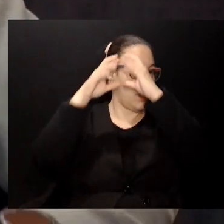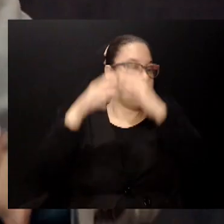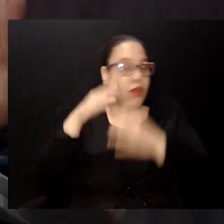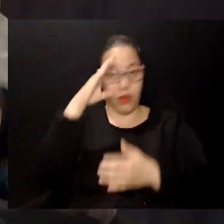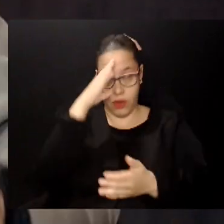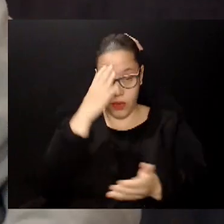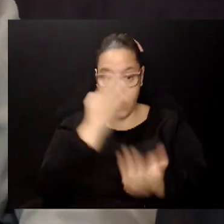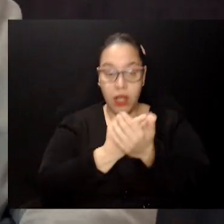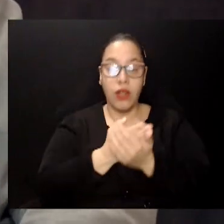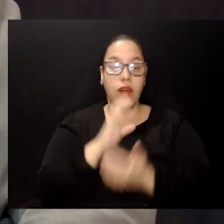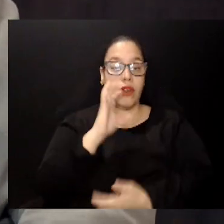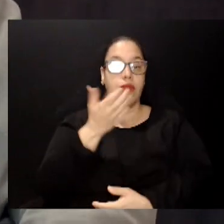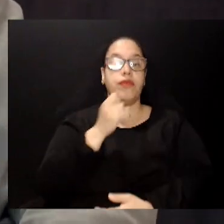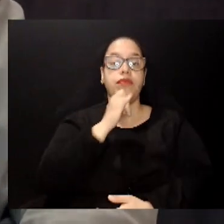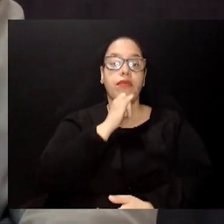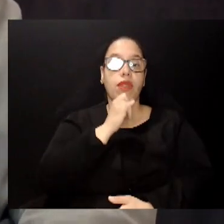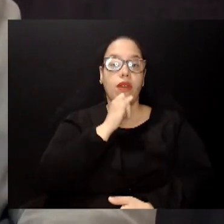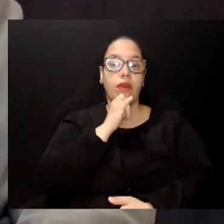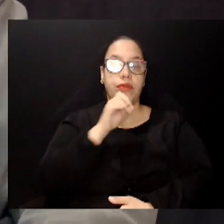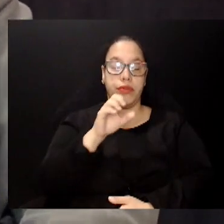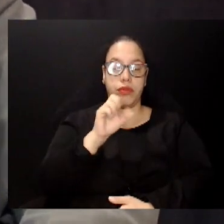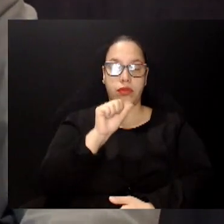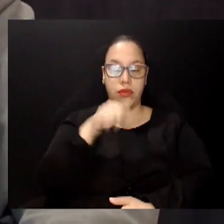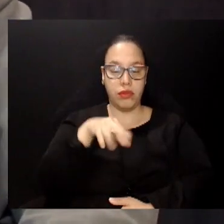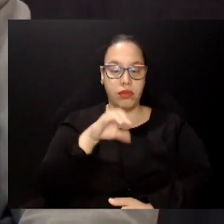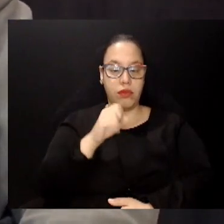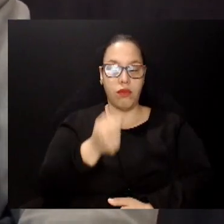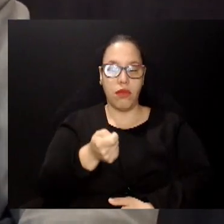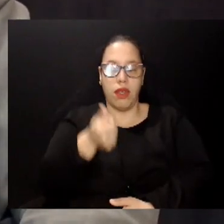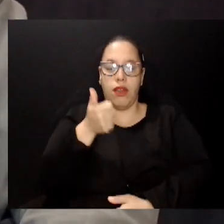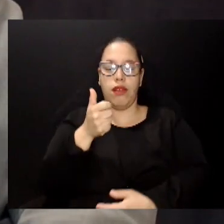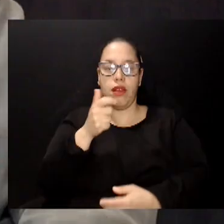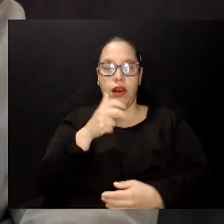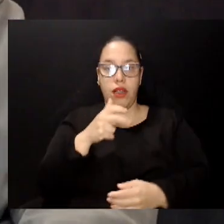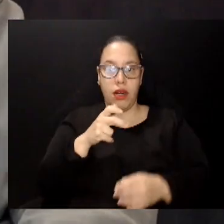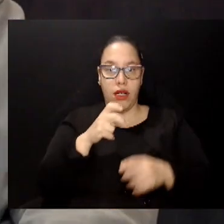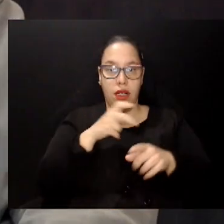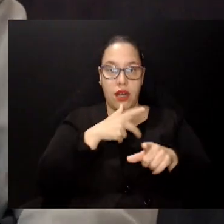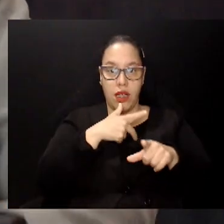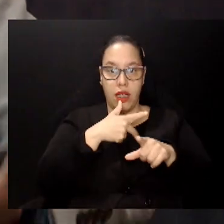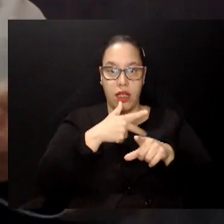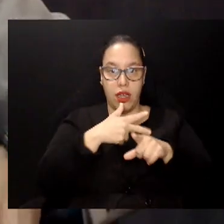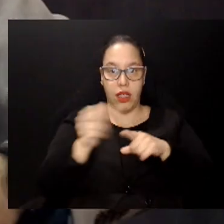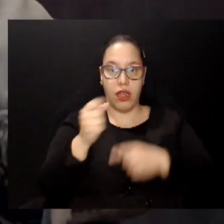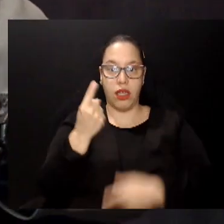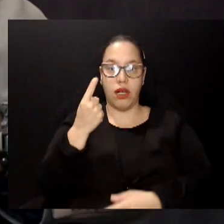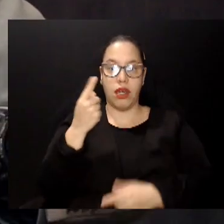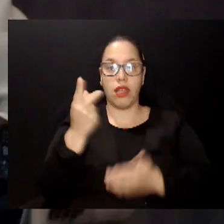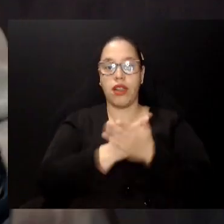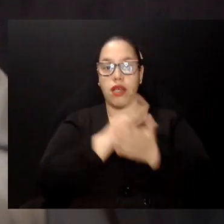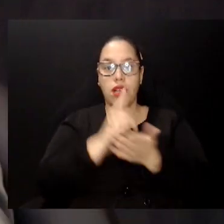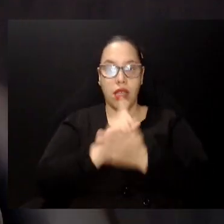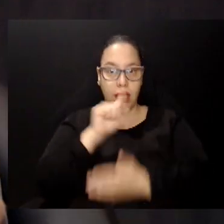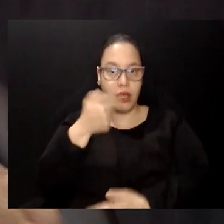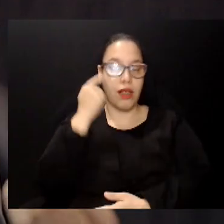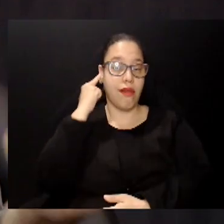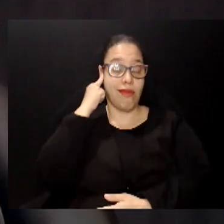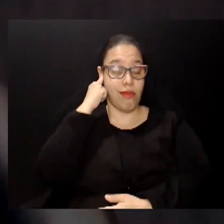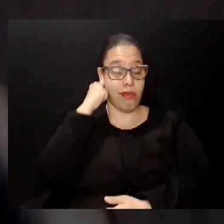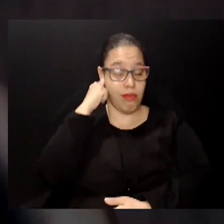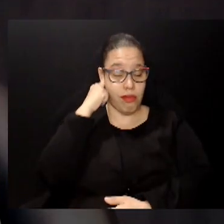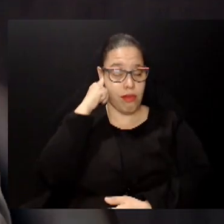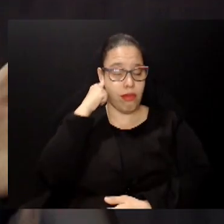exemplo, é que nem o cassino. Você quase ganha, e aquele check, um errado, você fala assim, a próxima vez eu vou ganhar. Então você fica mais ansioso. E isso,